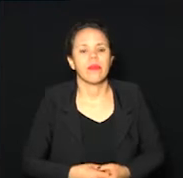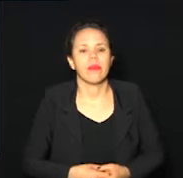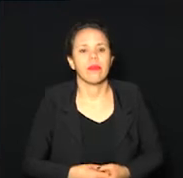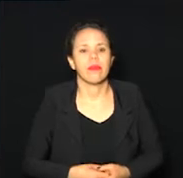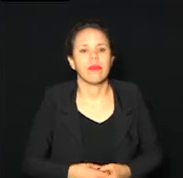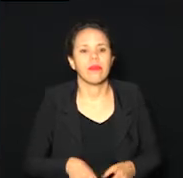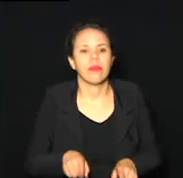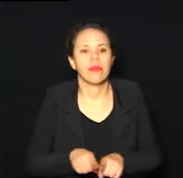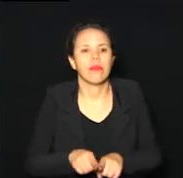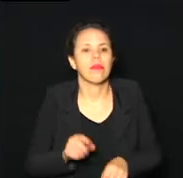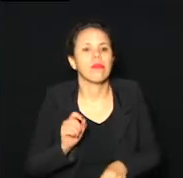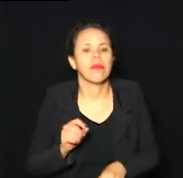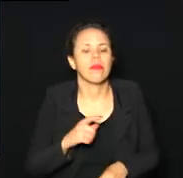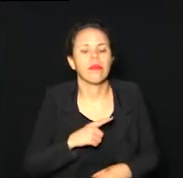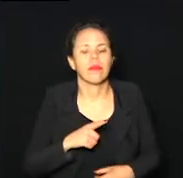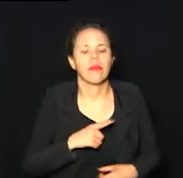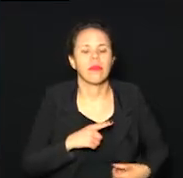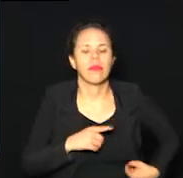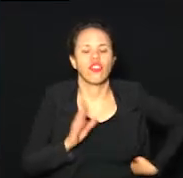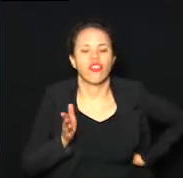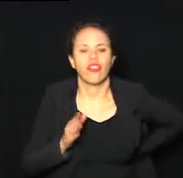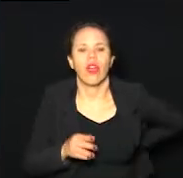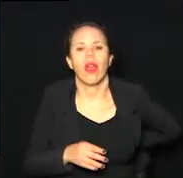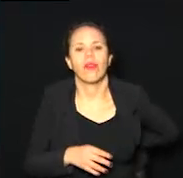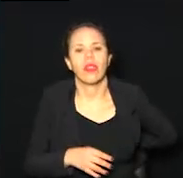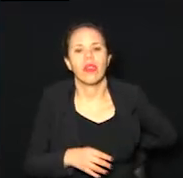portaria já votada no Senado, a